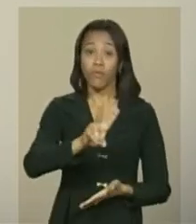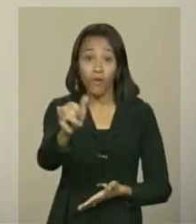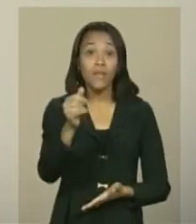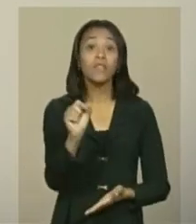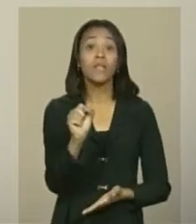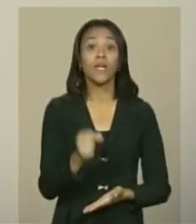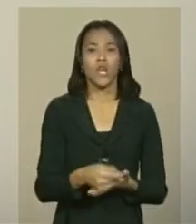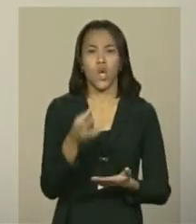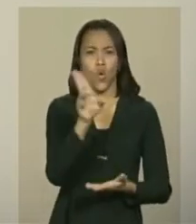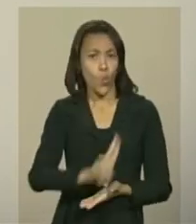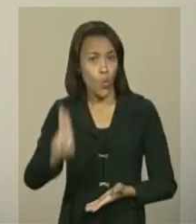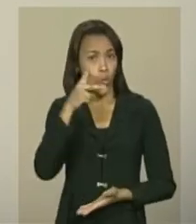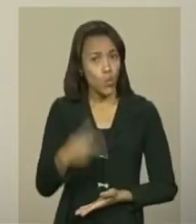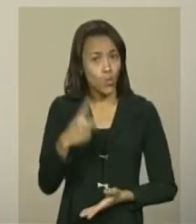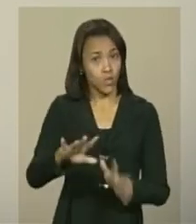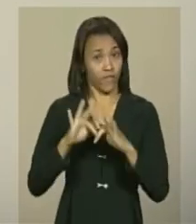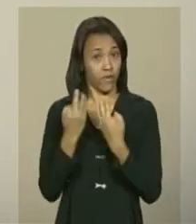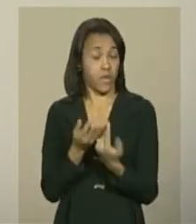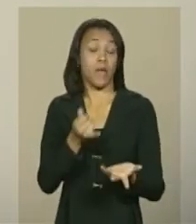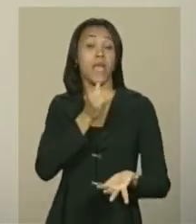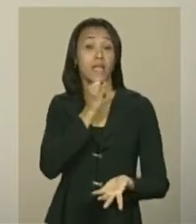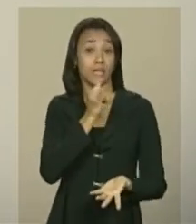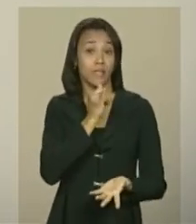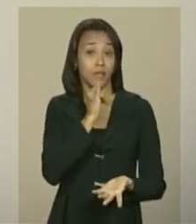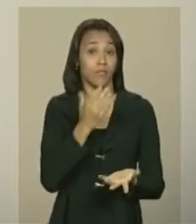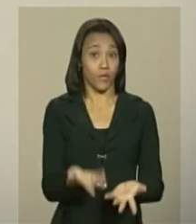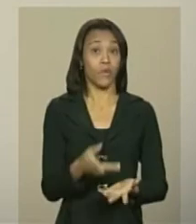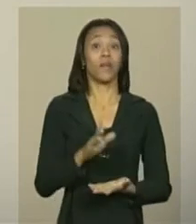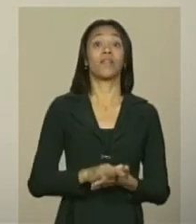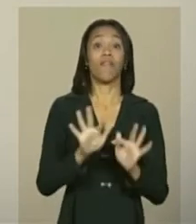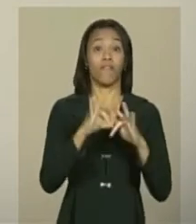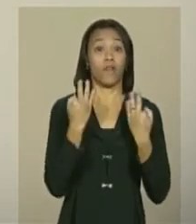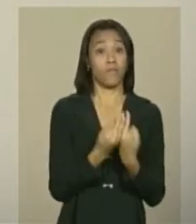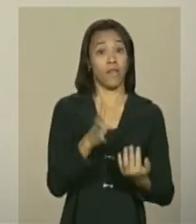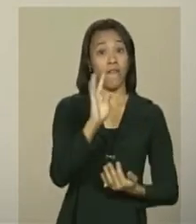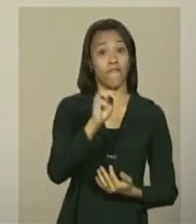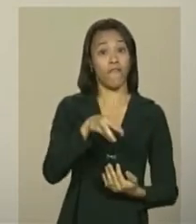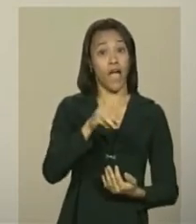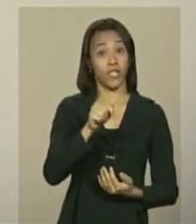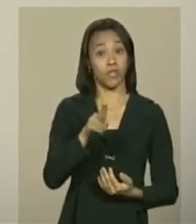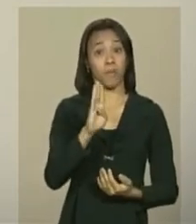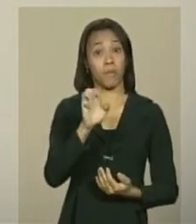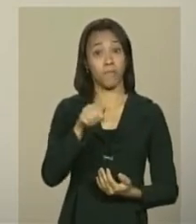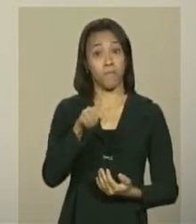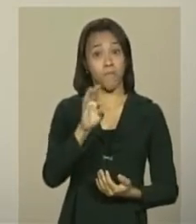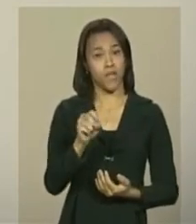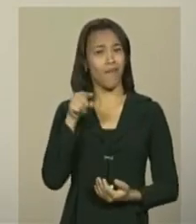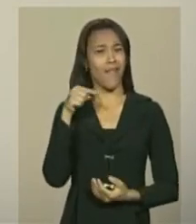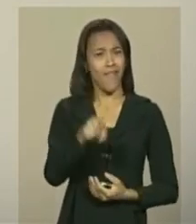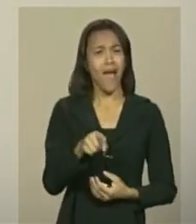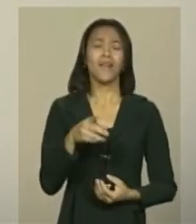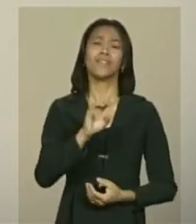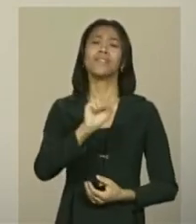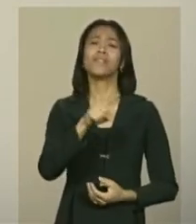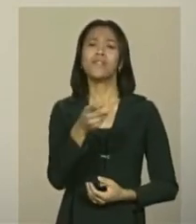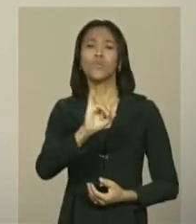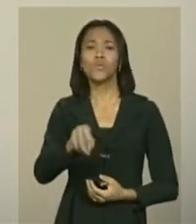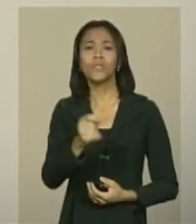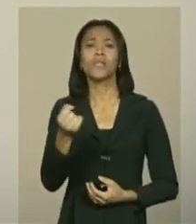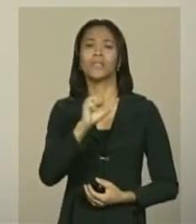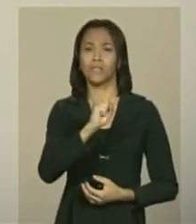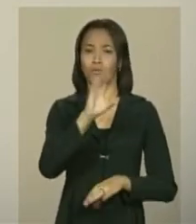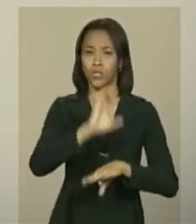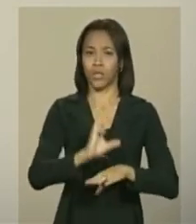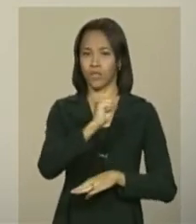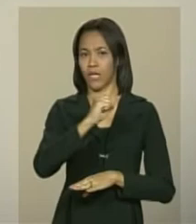feito sobre o consumo da família eu vou te dar um exemplo da família da Dona Fátima Bento lá de São José em Santa